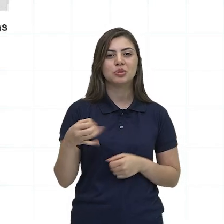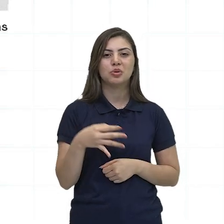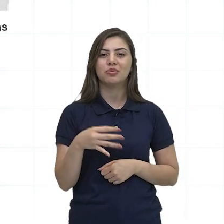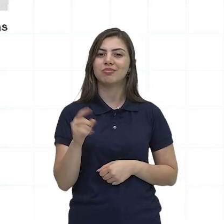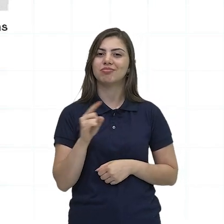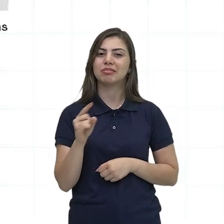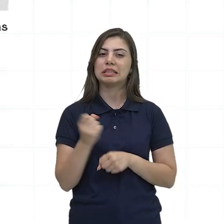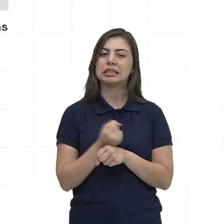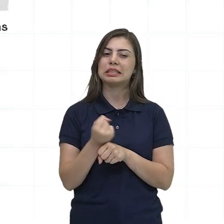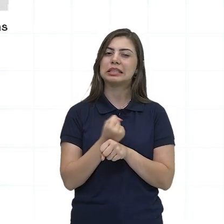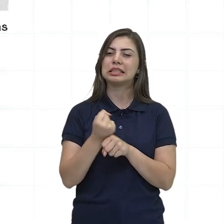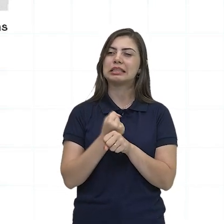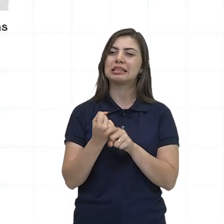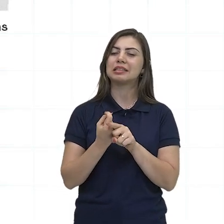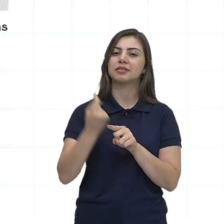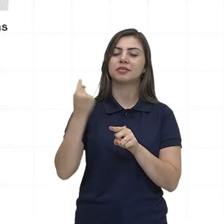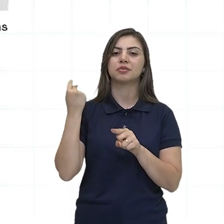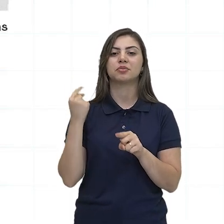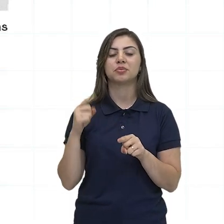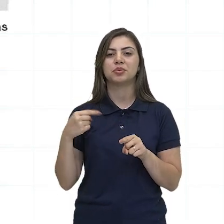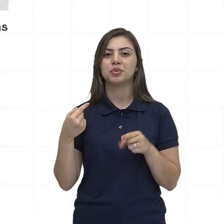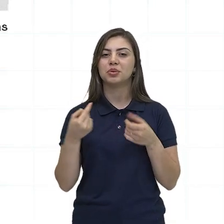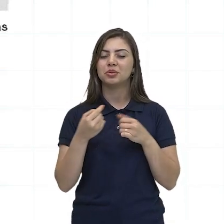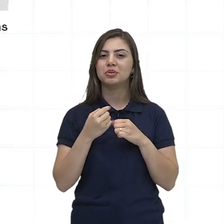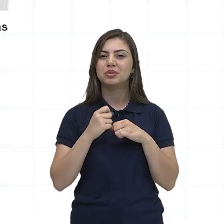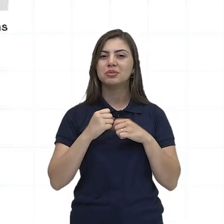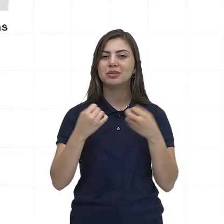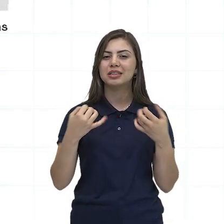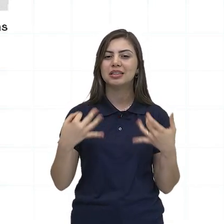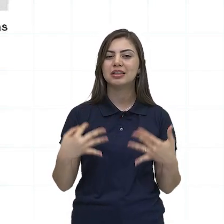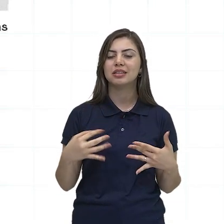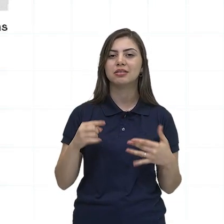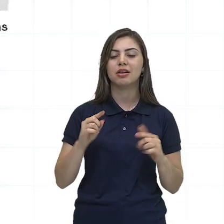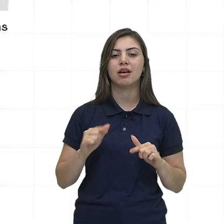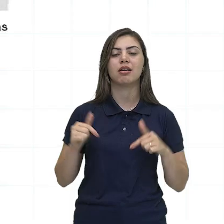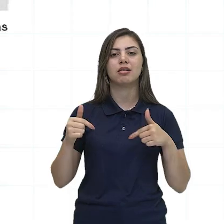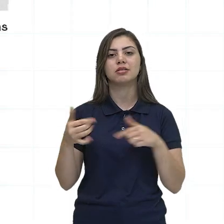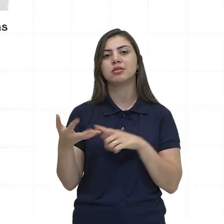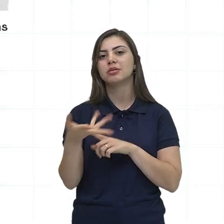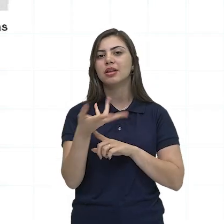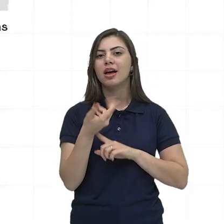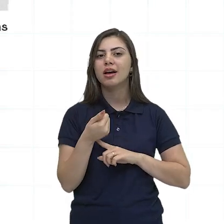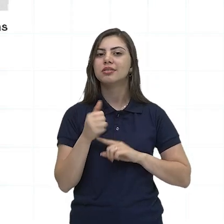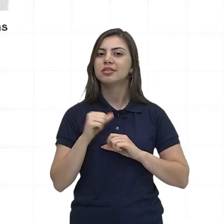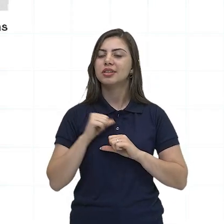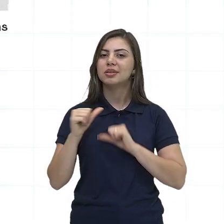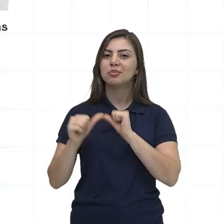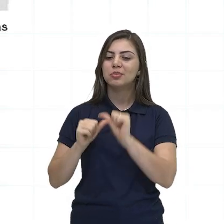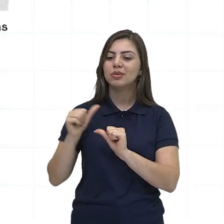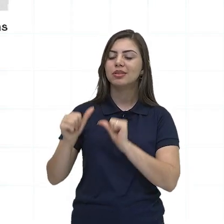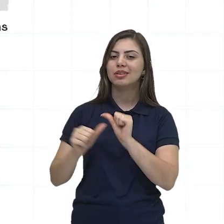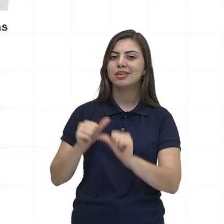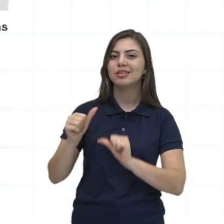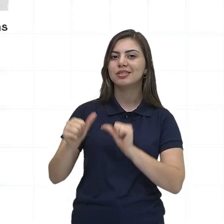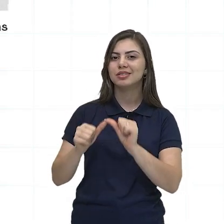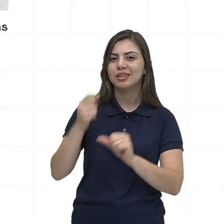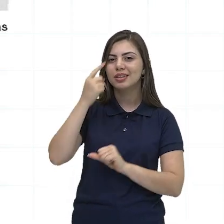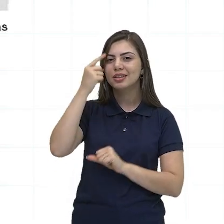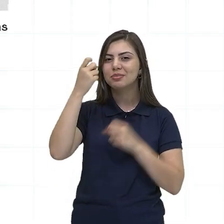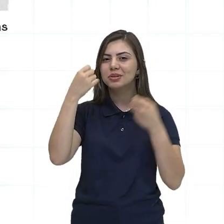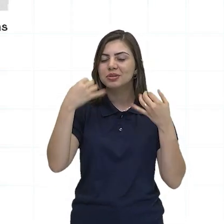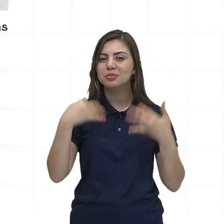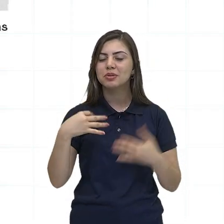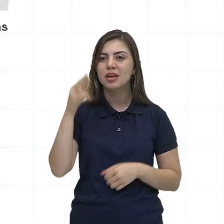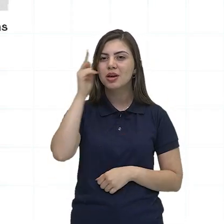muito antiga. A gente veio conversando que o fazer artístico, ele vai se modificando, ele vai se transformando no decorrer da história